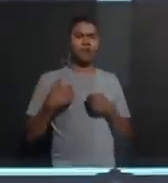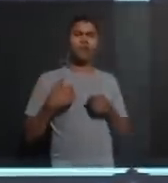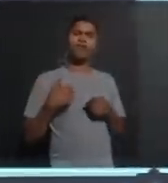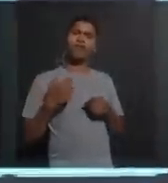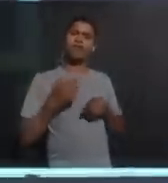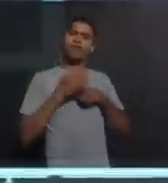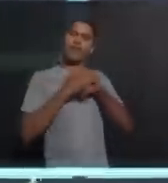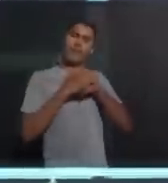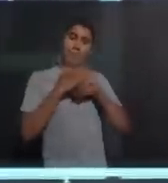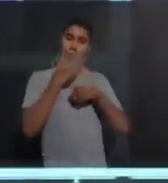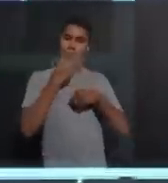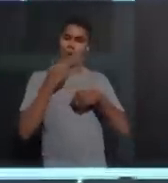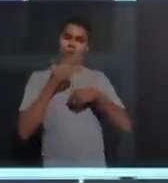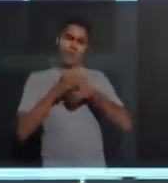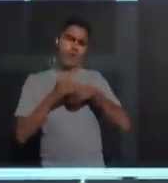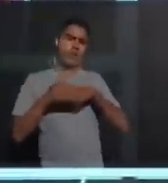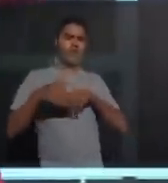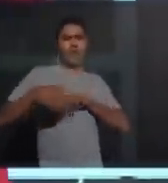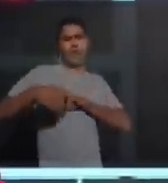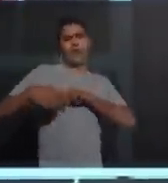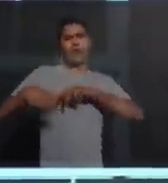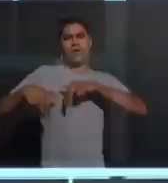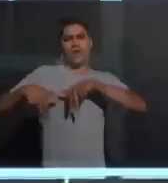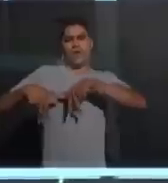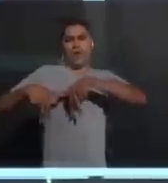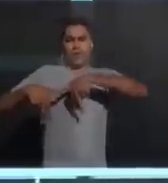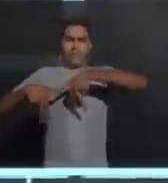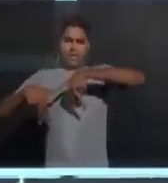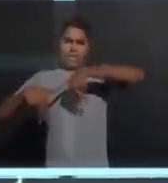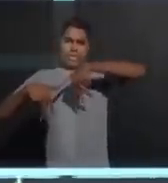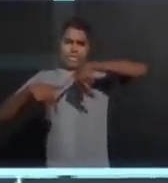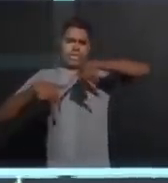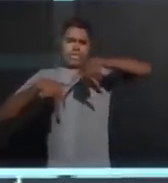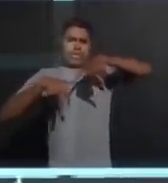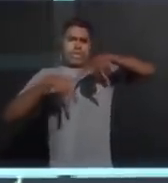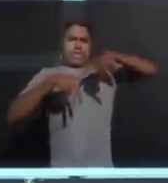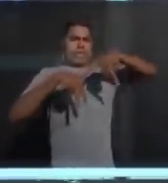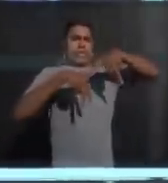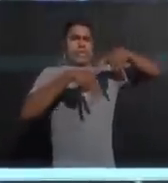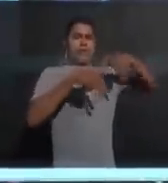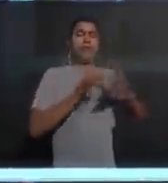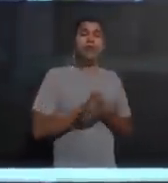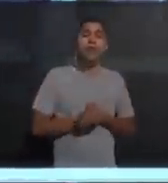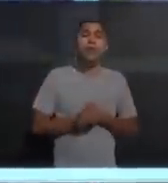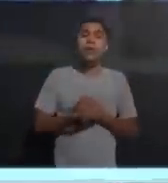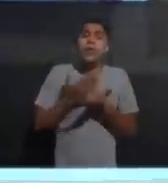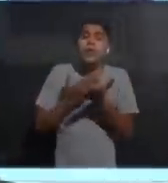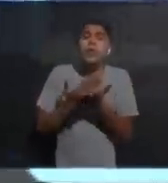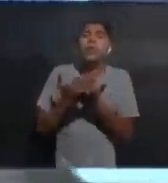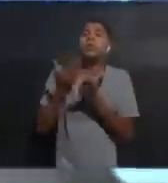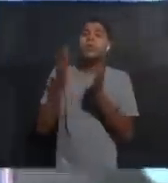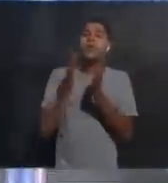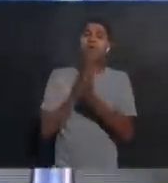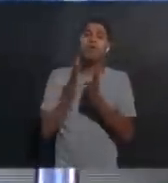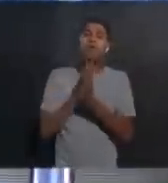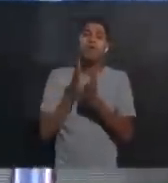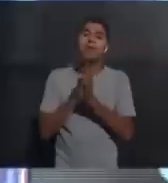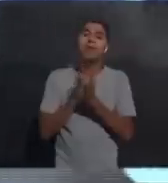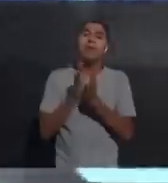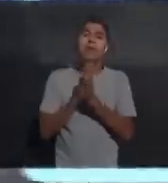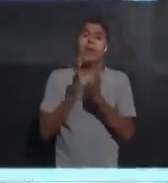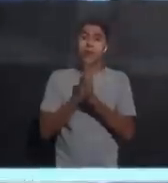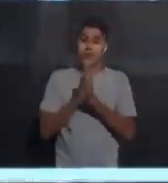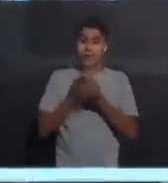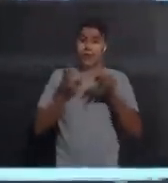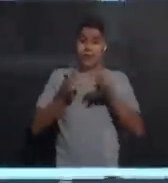vem todo carinhoso ele me dá a mãozinha a gente começa ali às vezes a gente começará no meio da caminhada ea